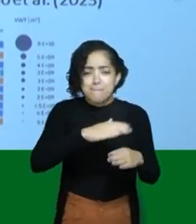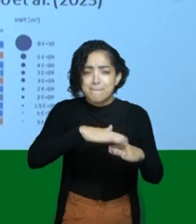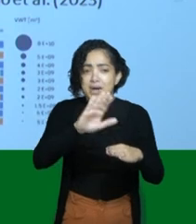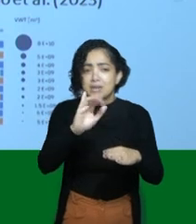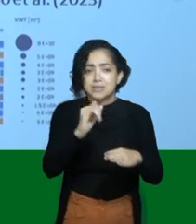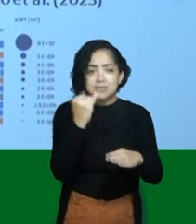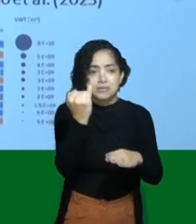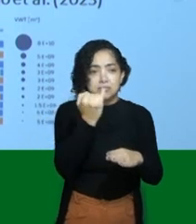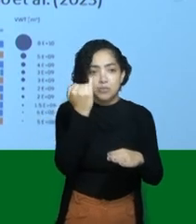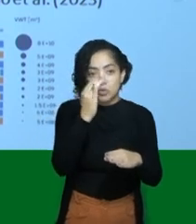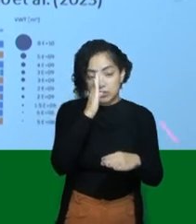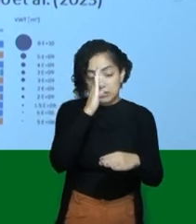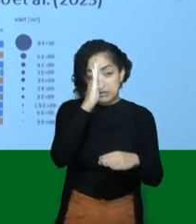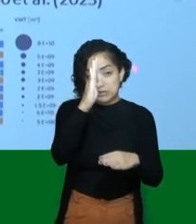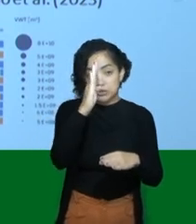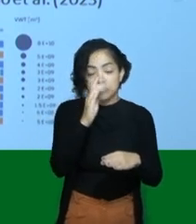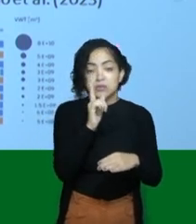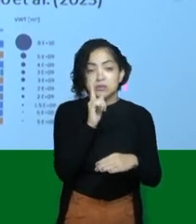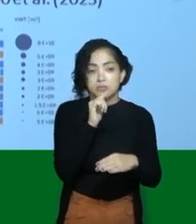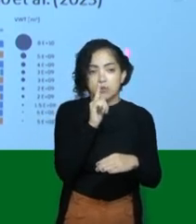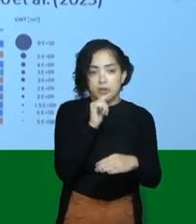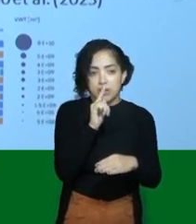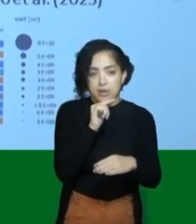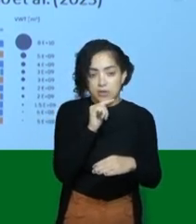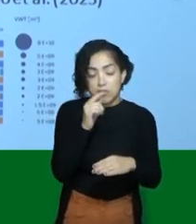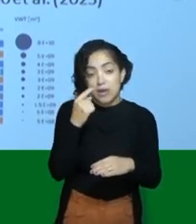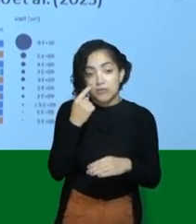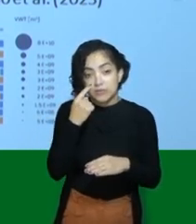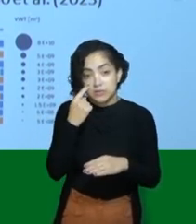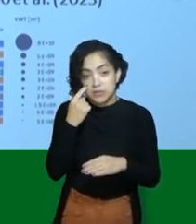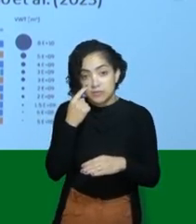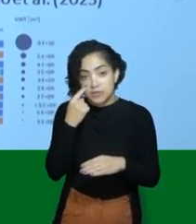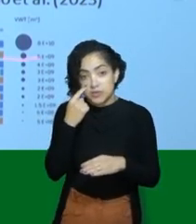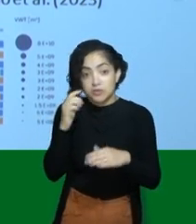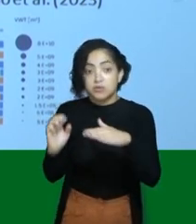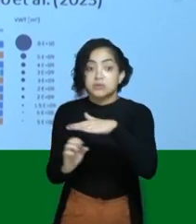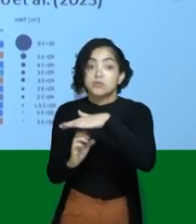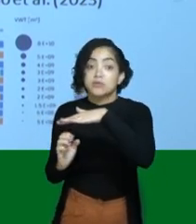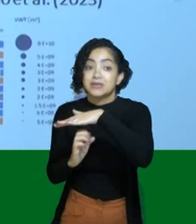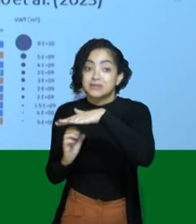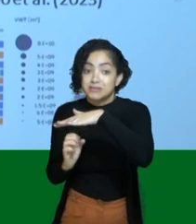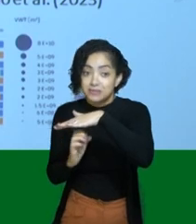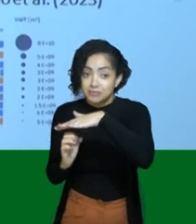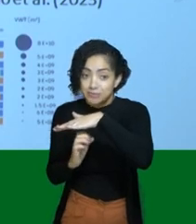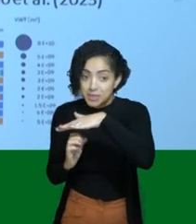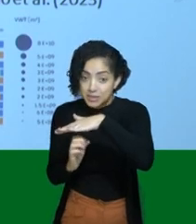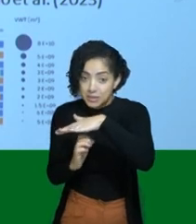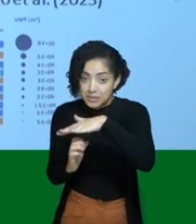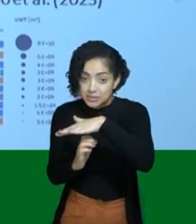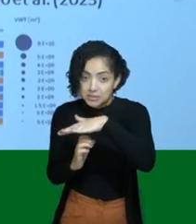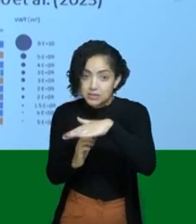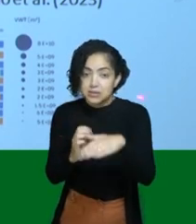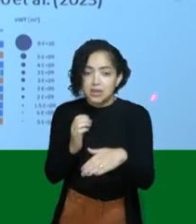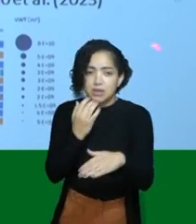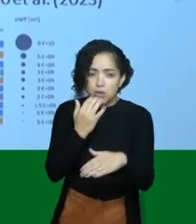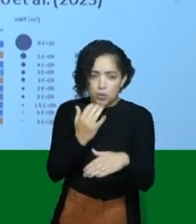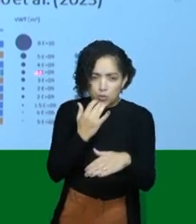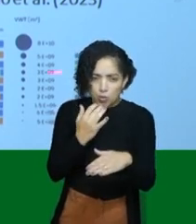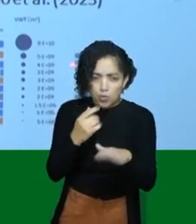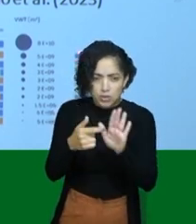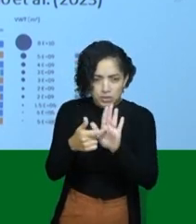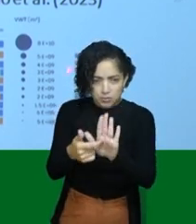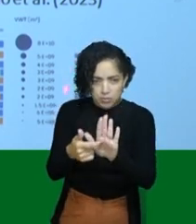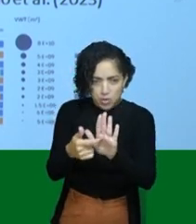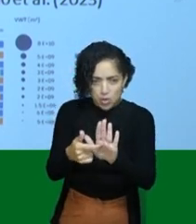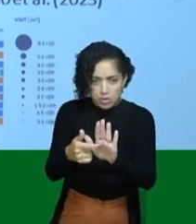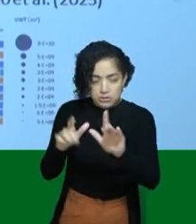nossas gerações futuras, certo? E aí vocês vão olhar aqui, são as empresas por cor, tá?